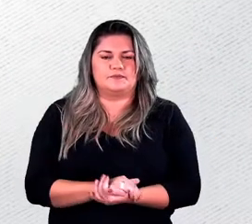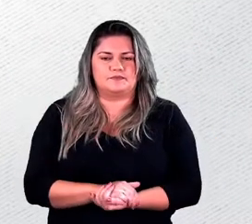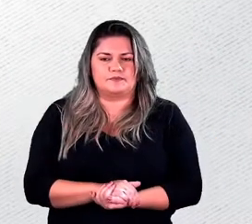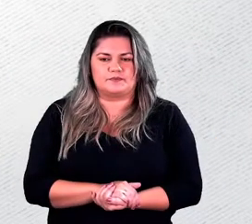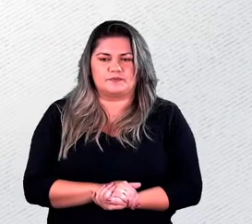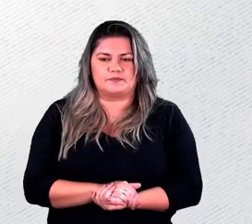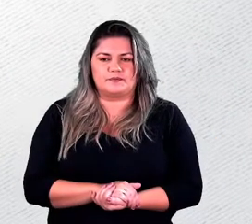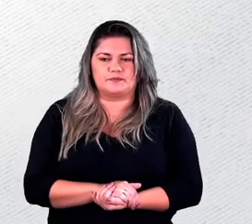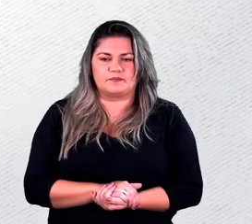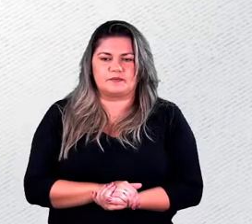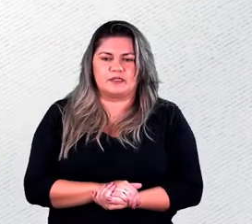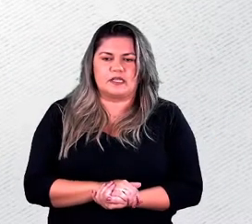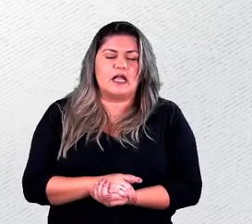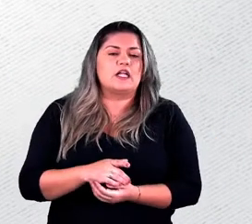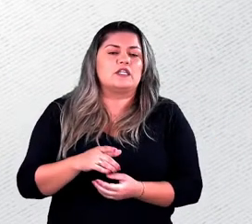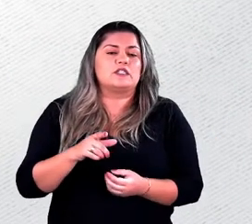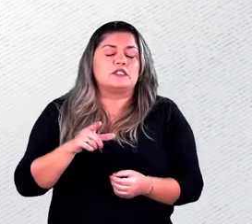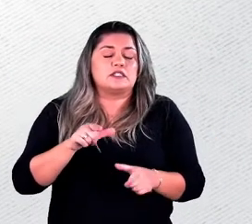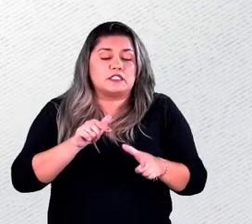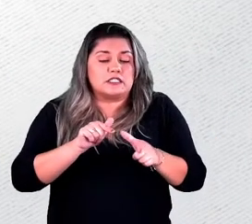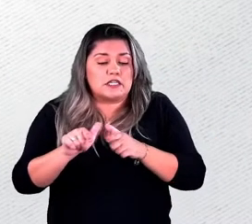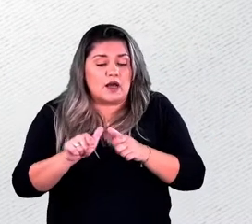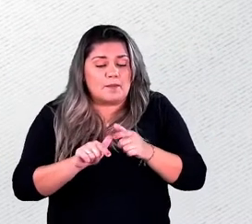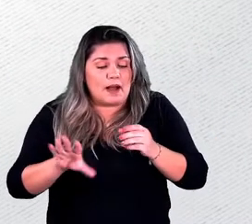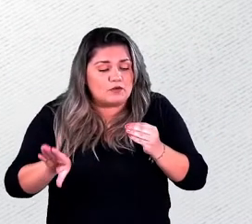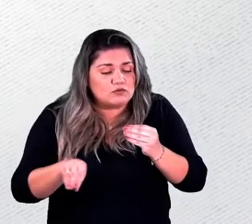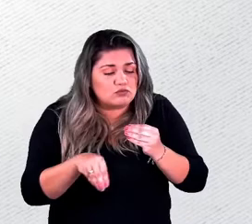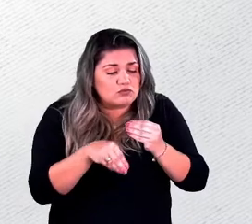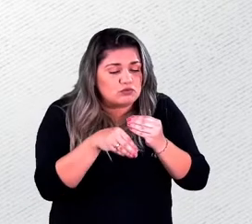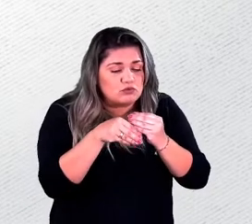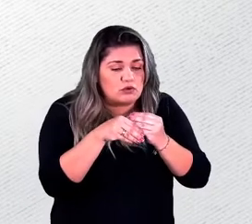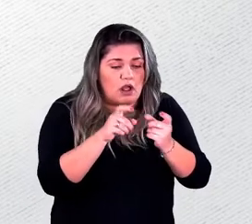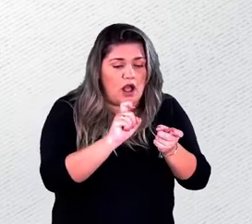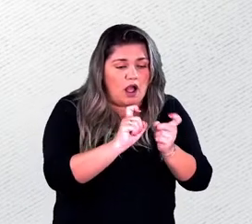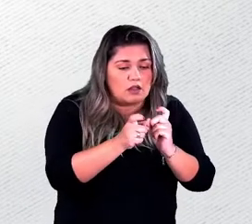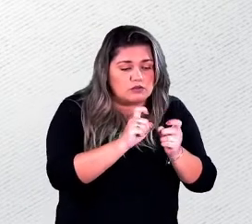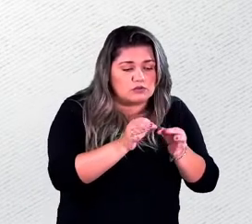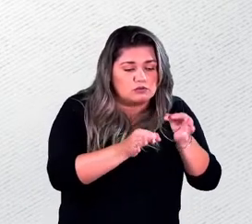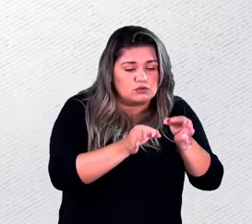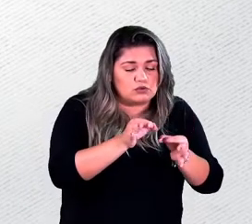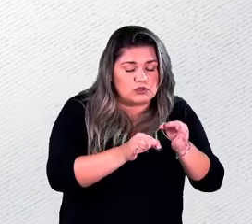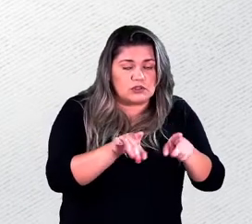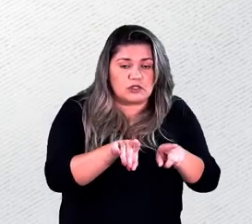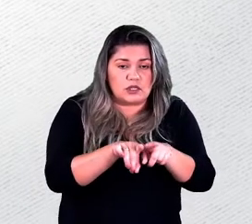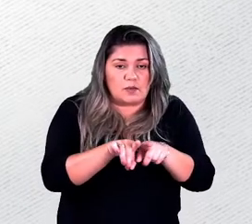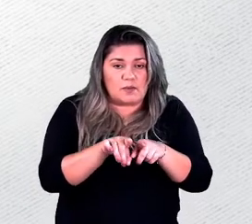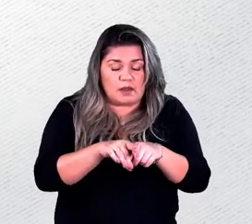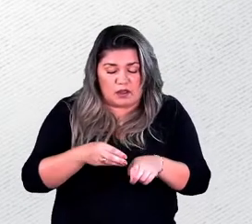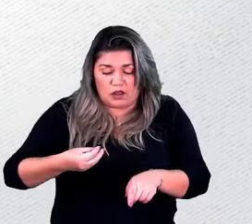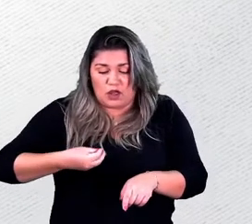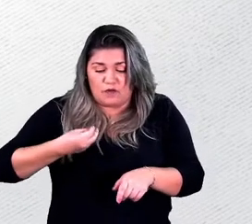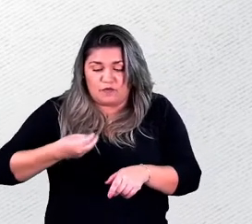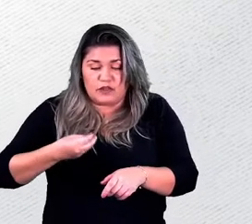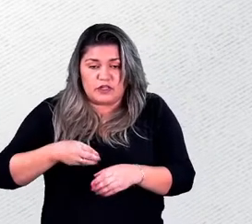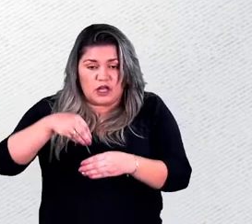de conciliar a administração da Justiça com a Brilhante vida acadêmica